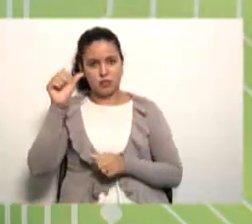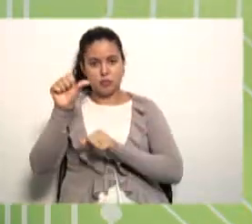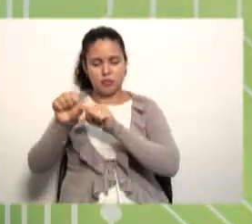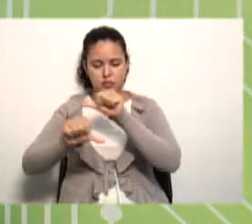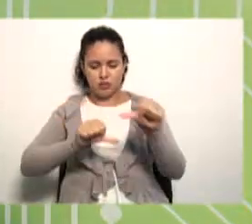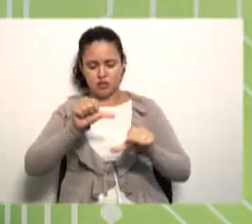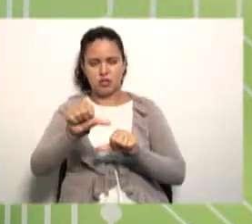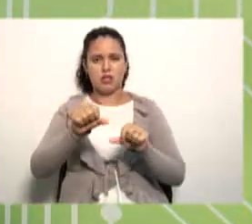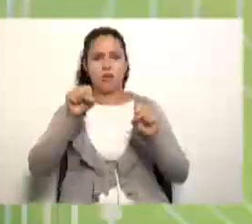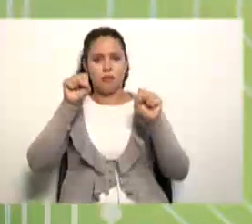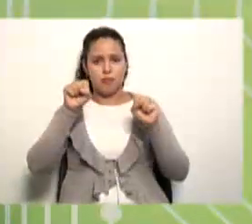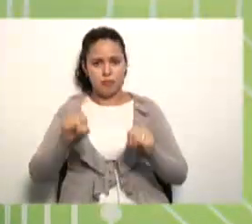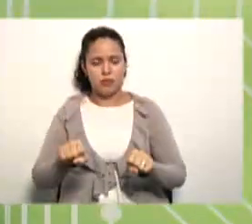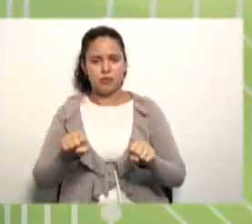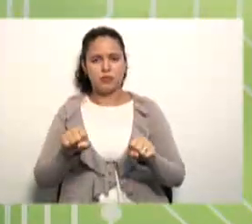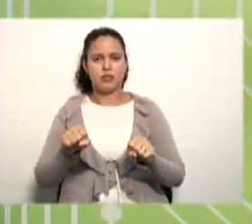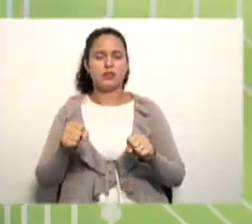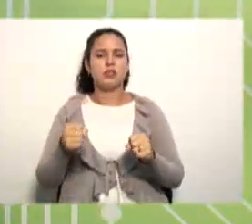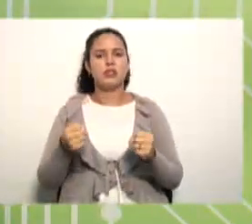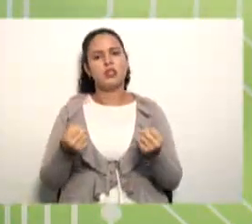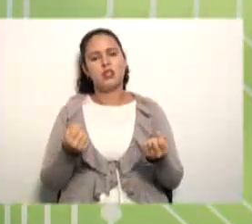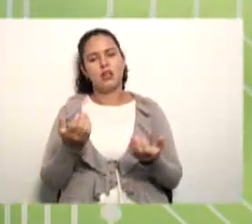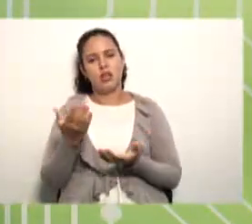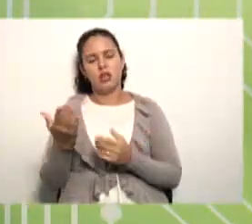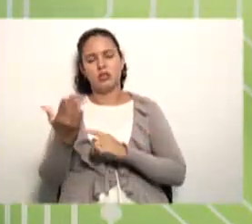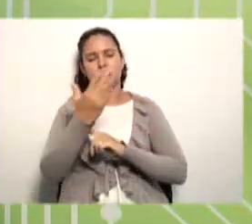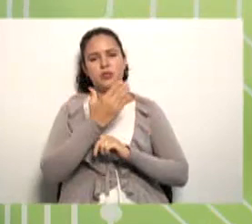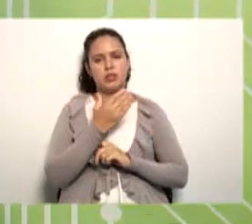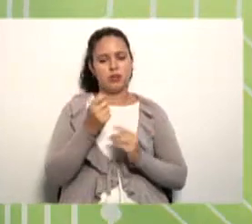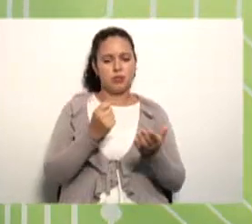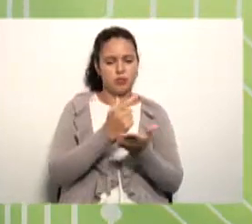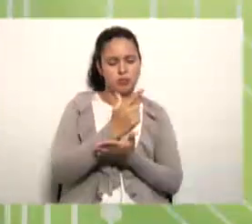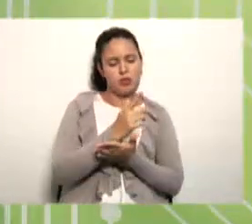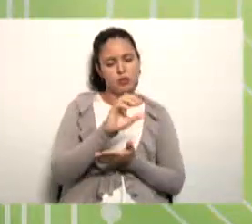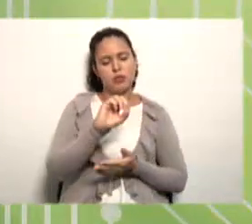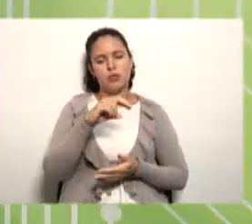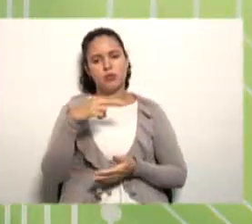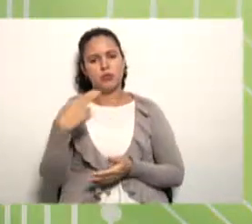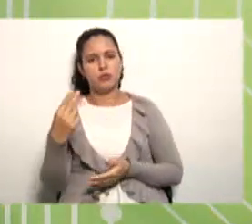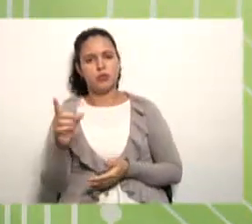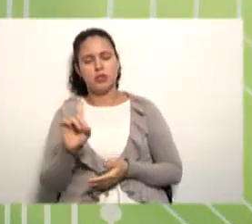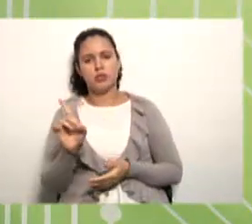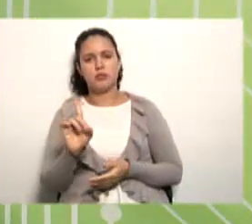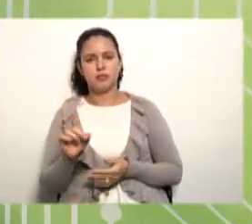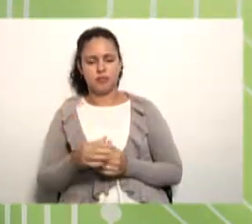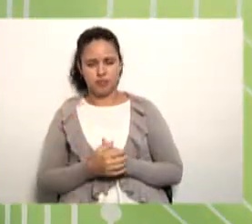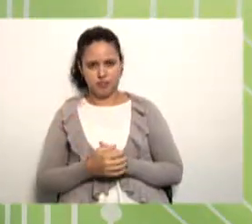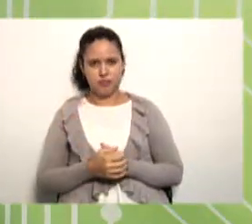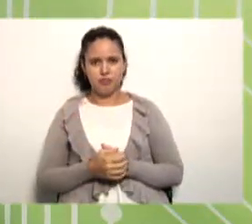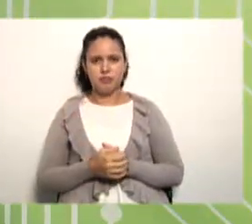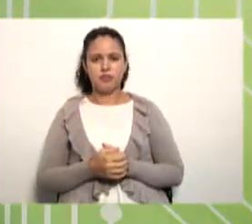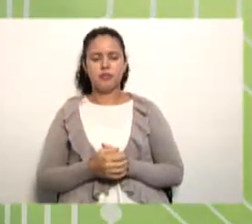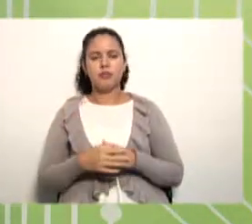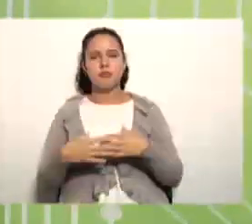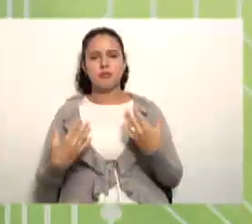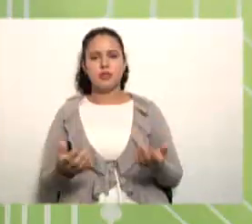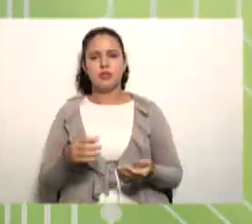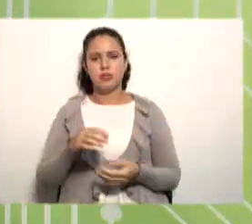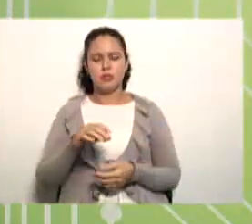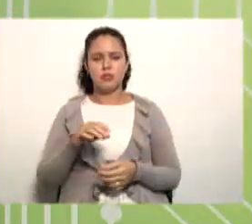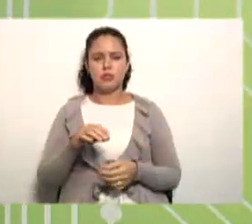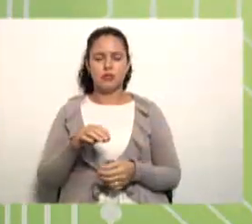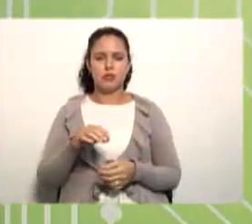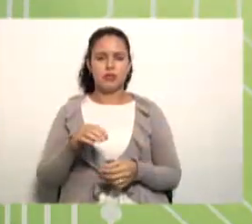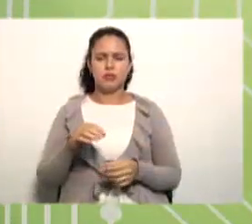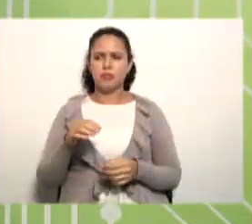fazer incentivos para você querer comprar uma coisa ou não. Por exemplo, uma redução de IPI, Imposto sobre Produção Industrial, pode fazer com